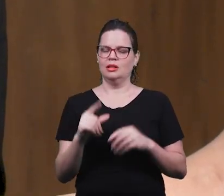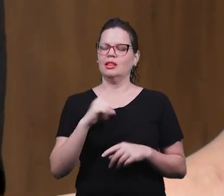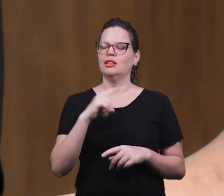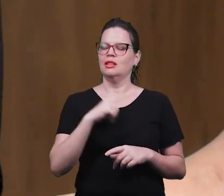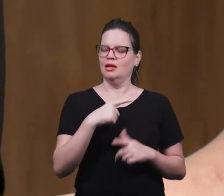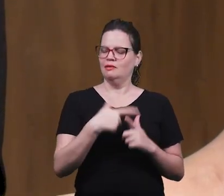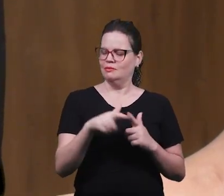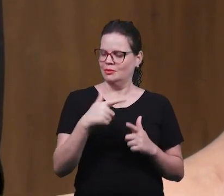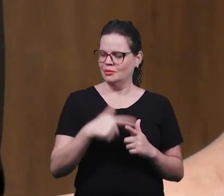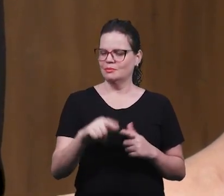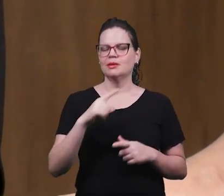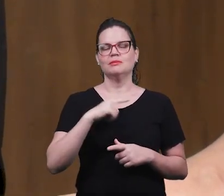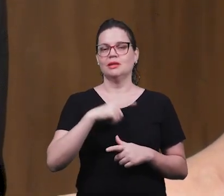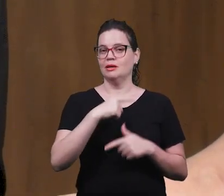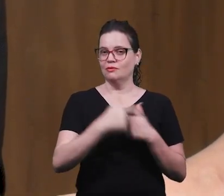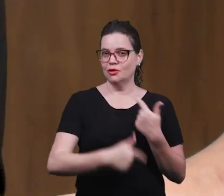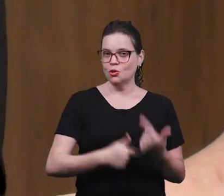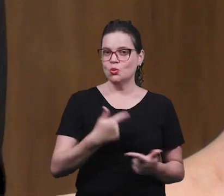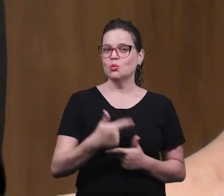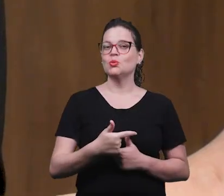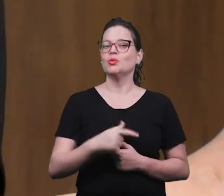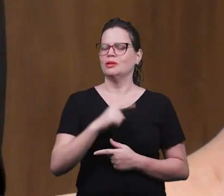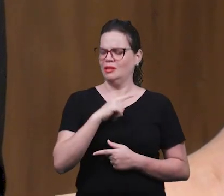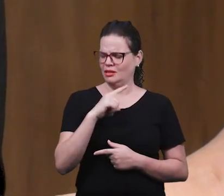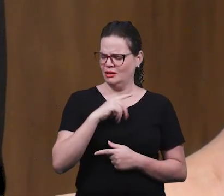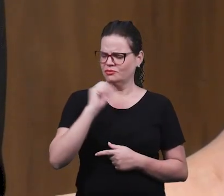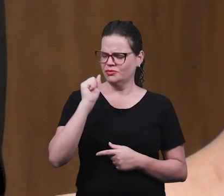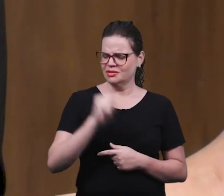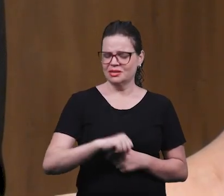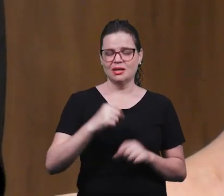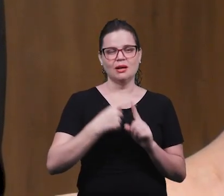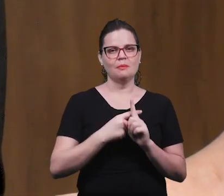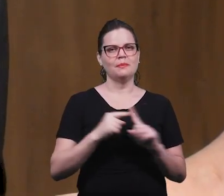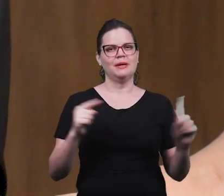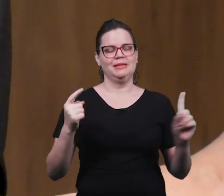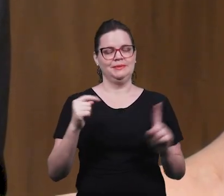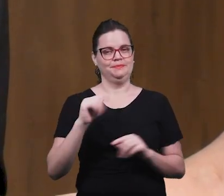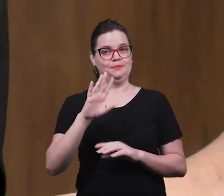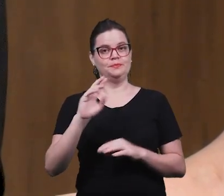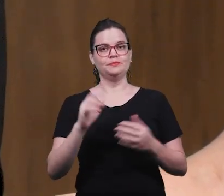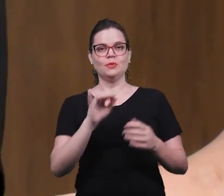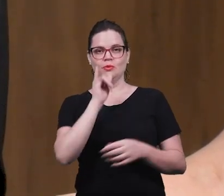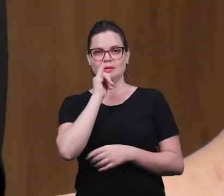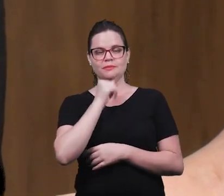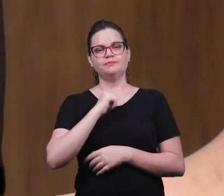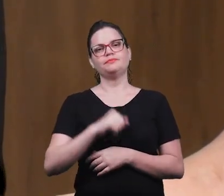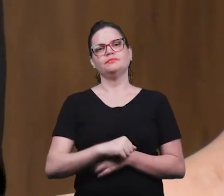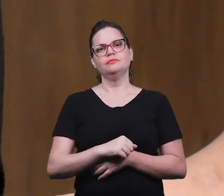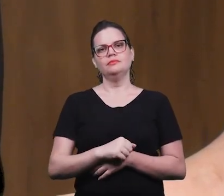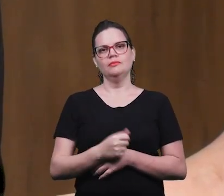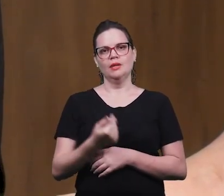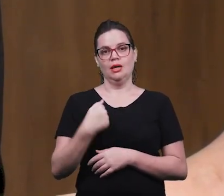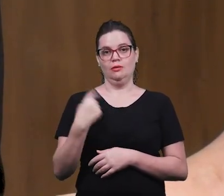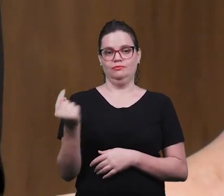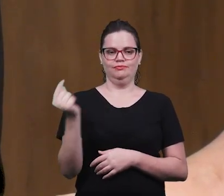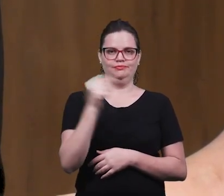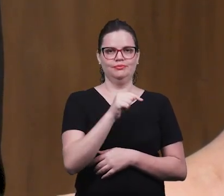com muitas lutas, com muitas batalhas, né? Eu até uma vez eu estava aqui no